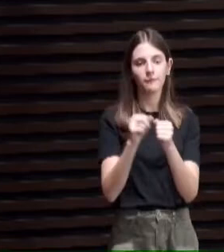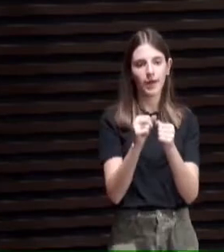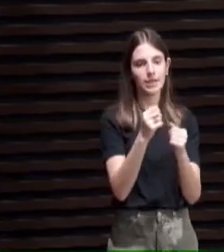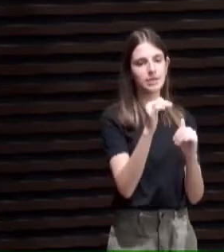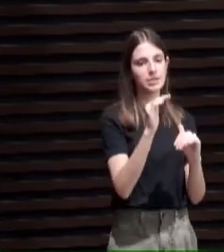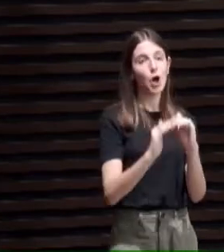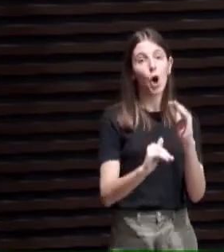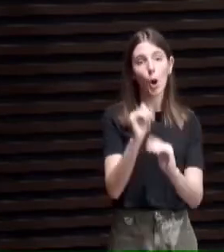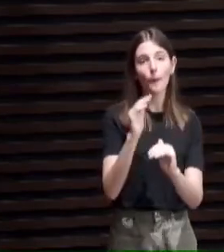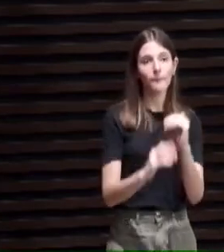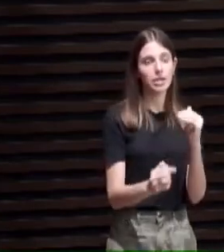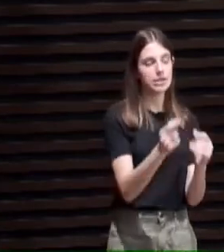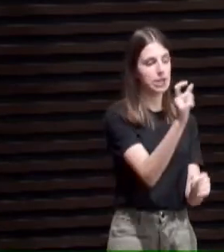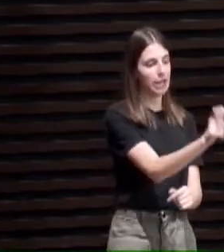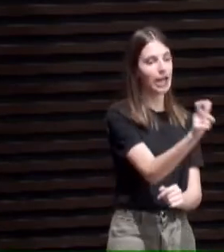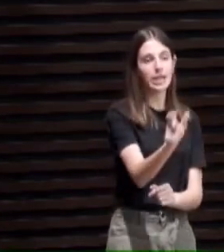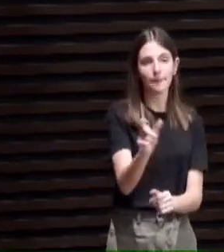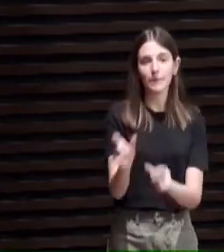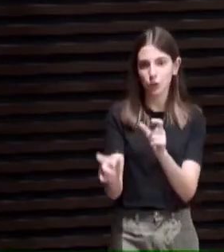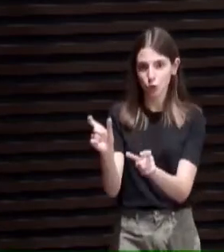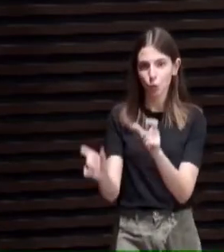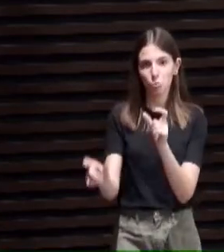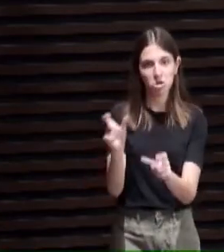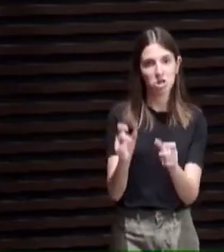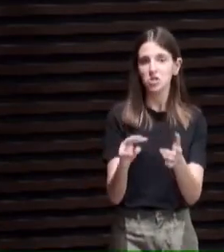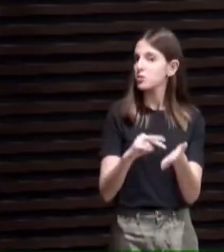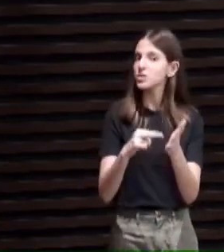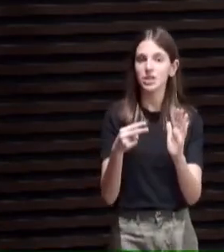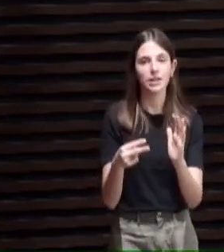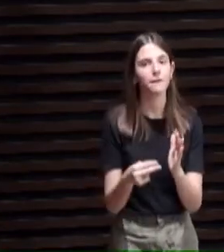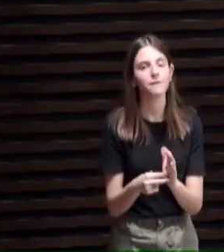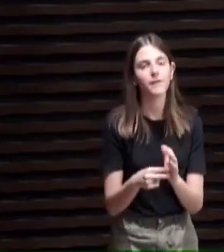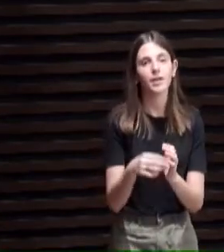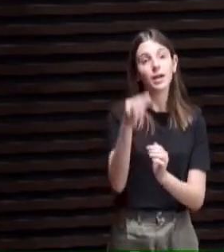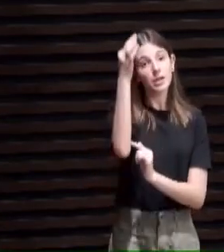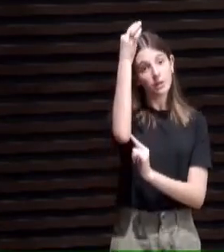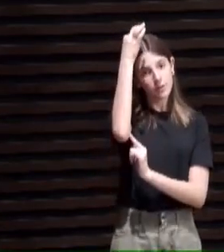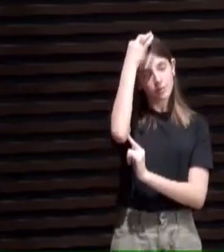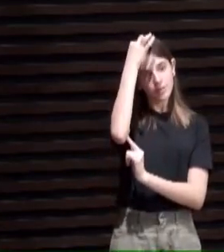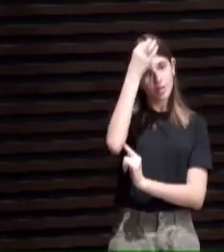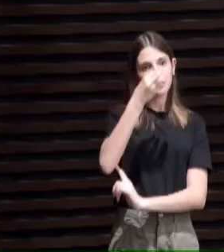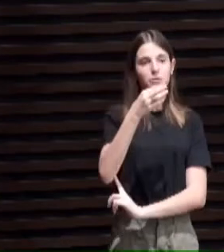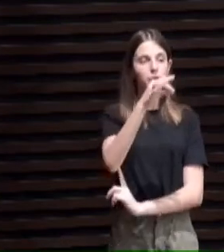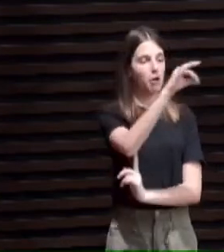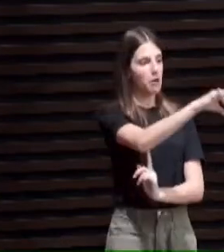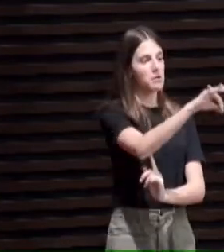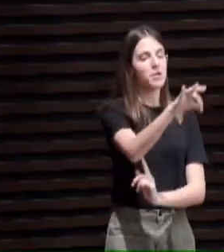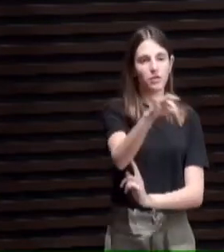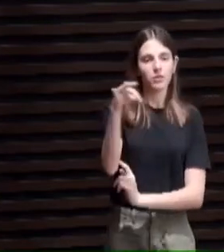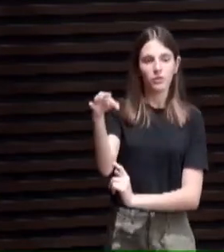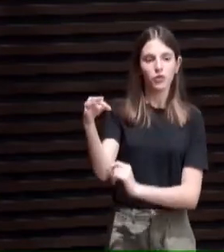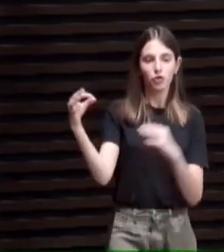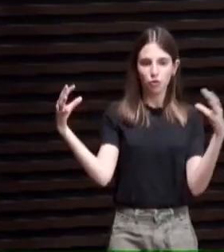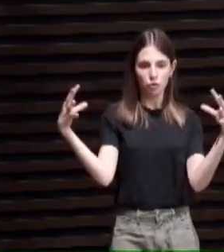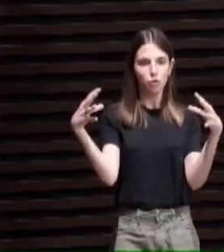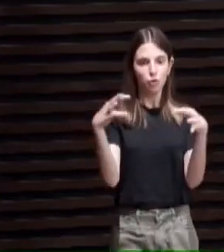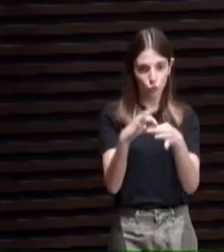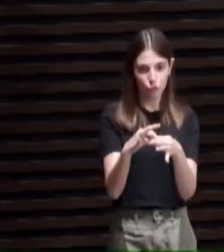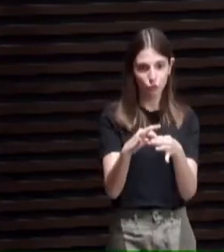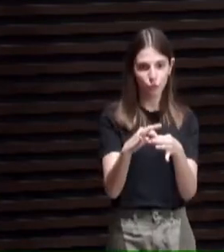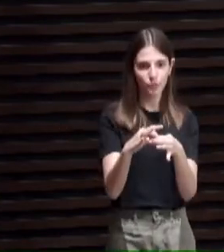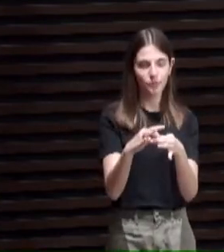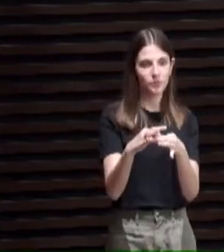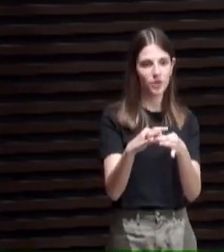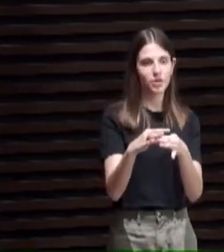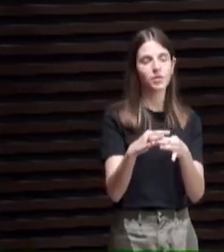isso não significa que ele todo habite totalmente o indivíduo, porque isso seria uma contradição. É uma contradição